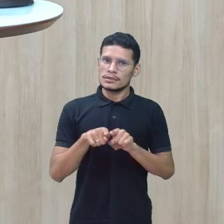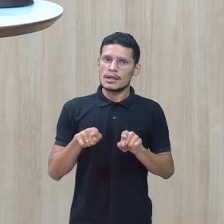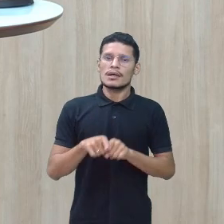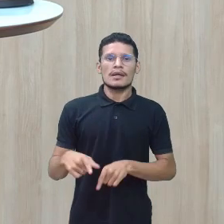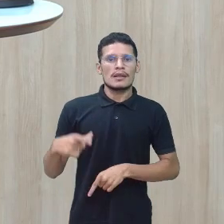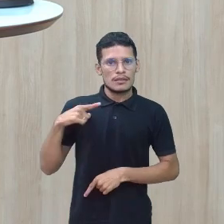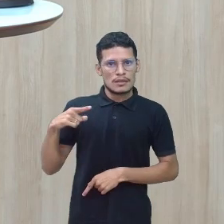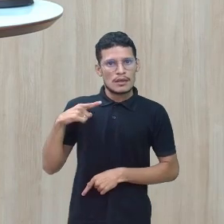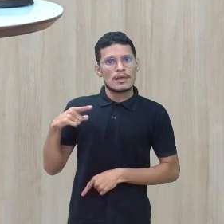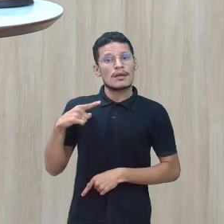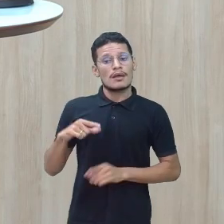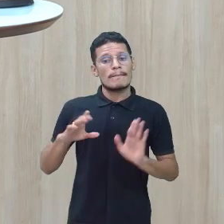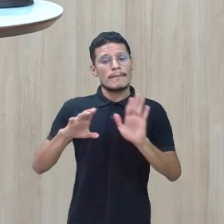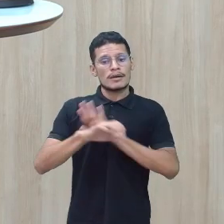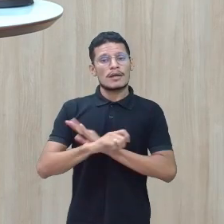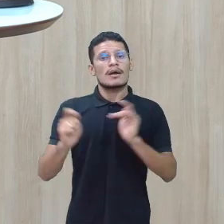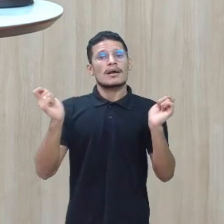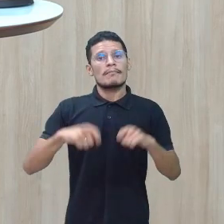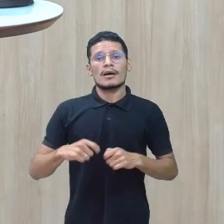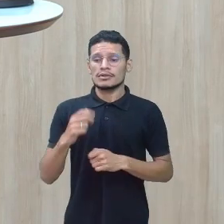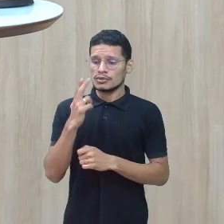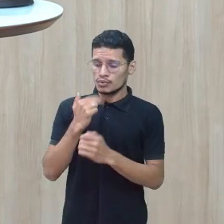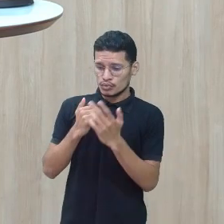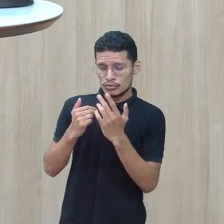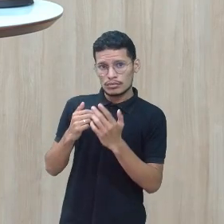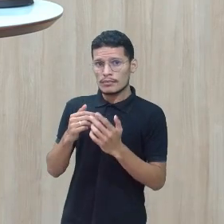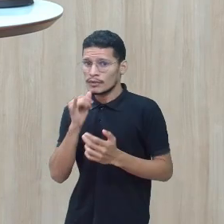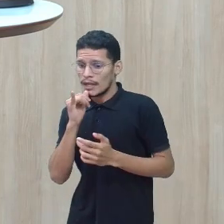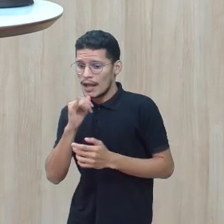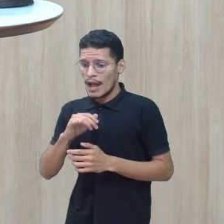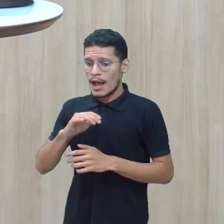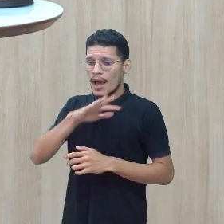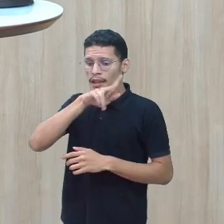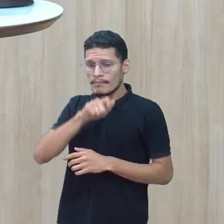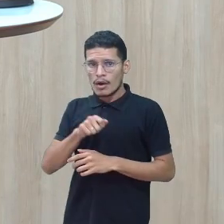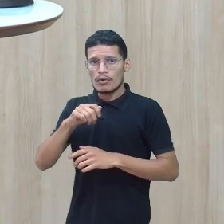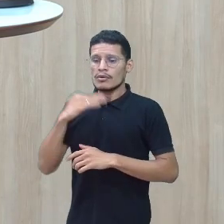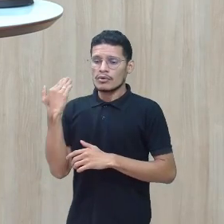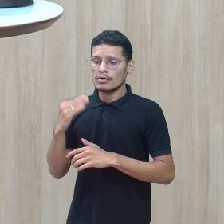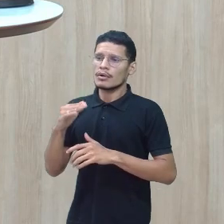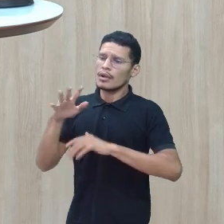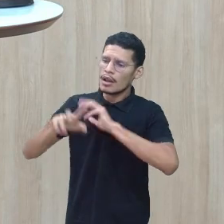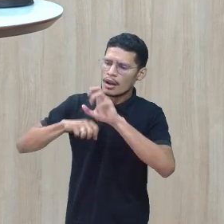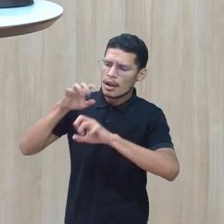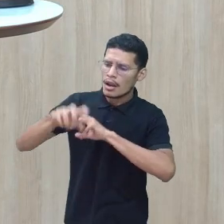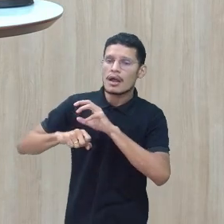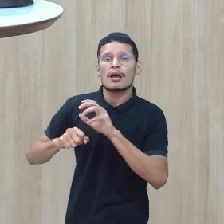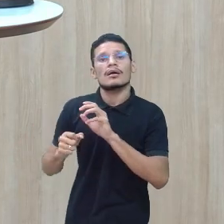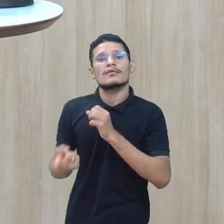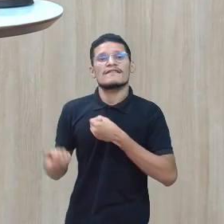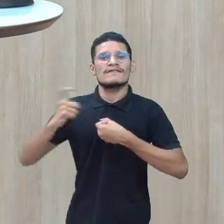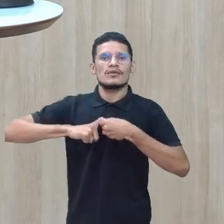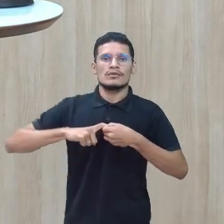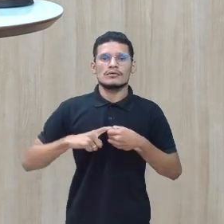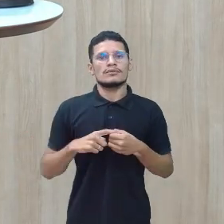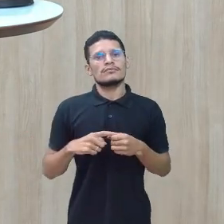bactérias, elas decompõem toda a matéria morta e fazem essa ciclagem no meio ambiente.